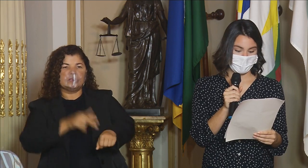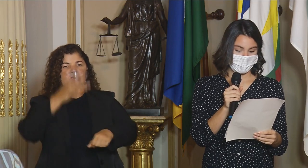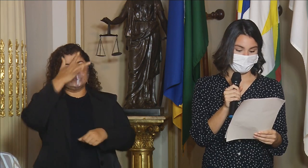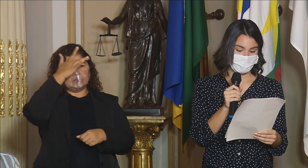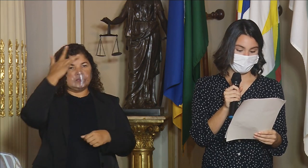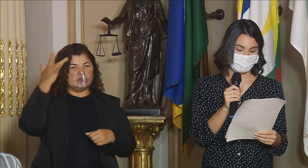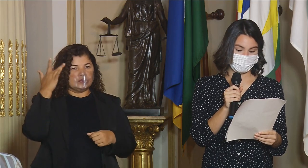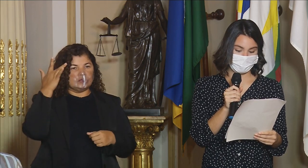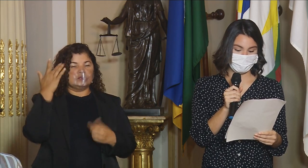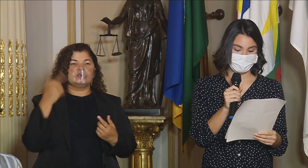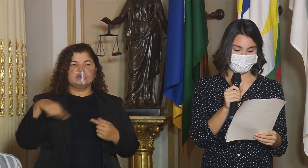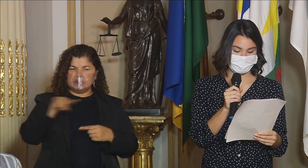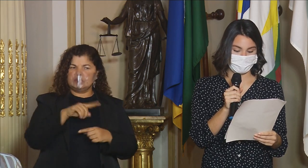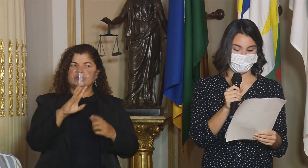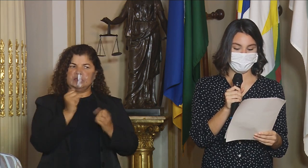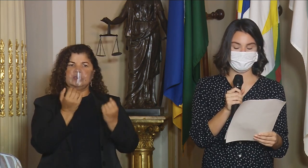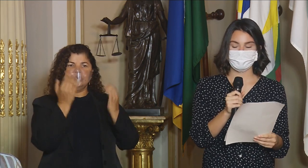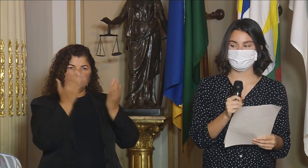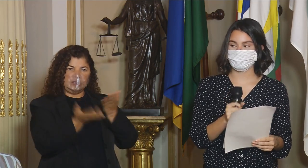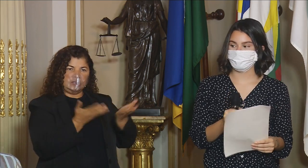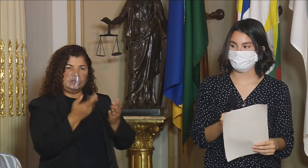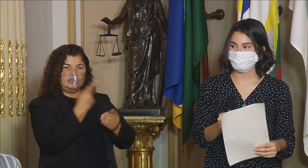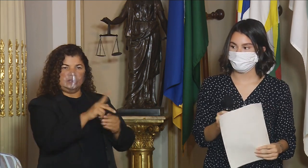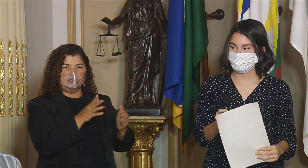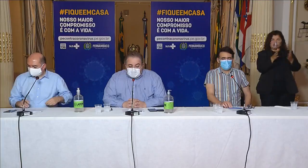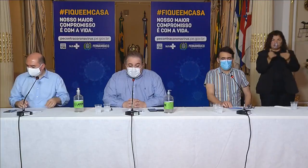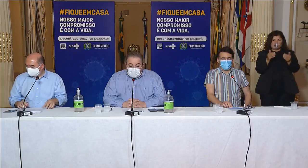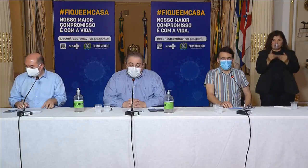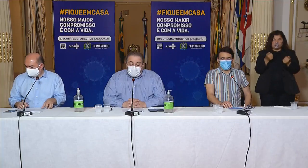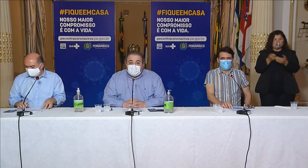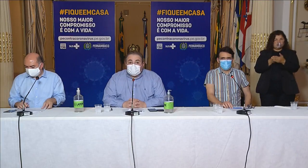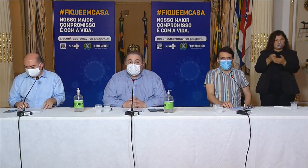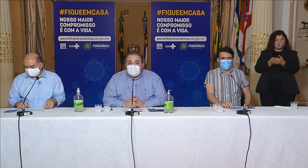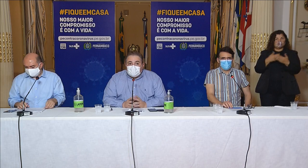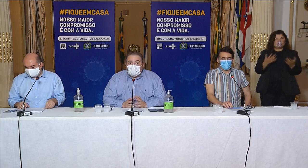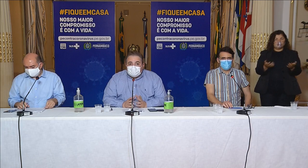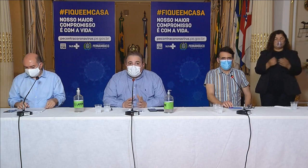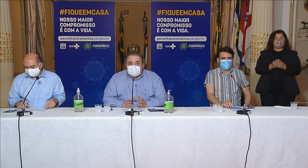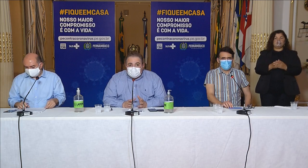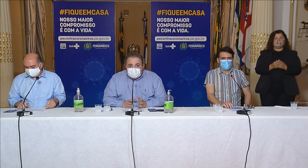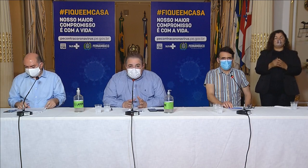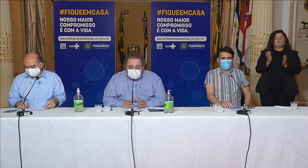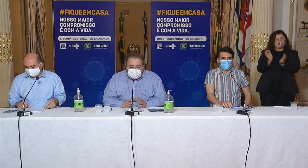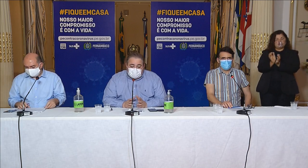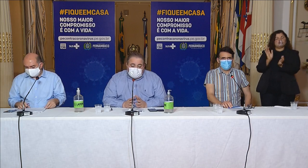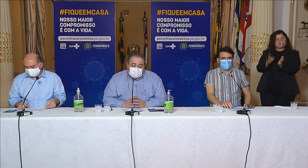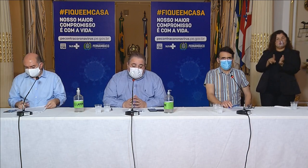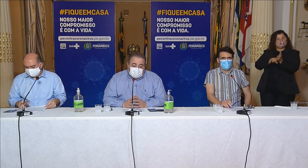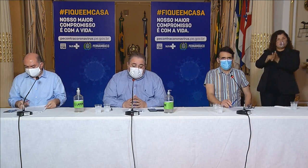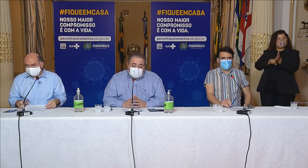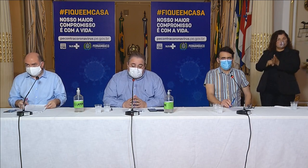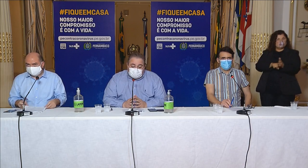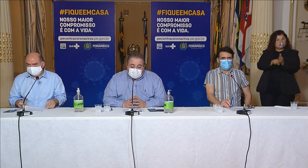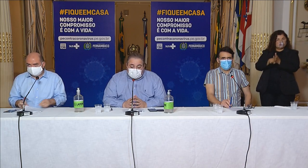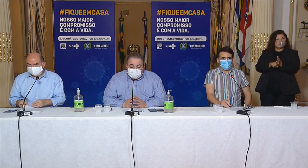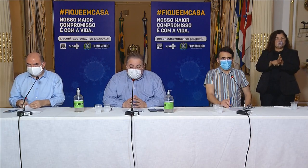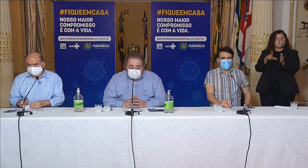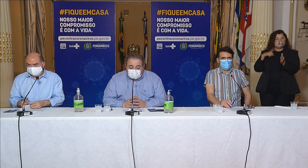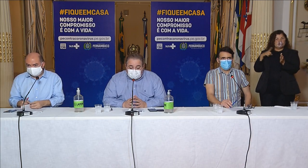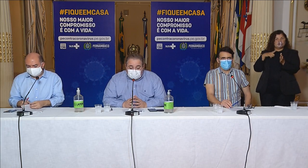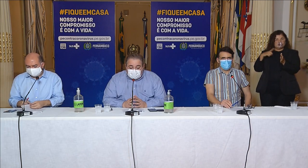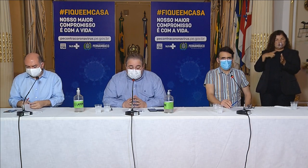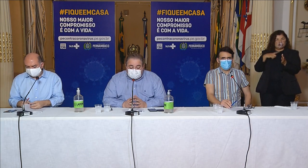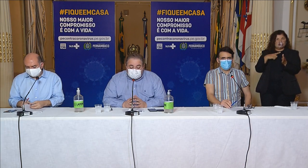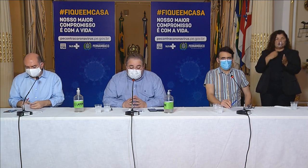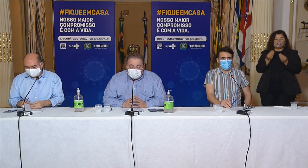pessoas. Vocês vão atender a solicitação? Bom, esse campo ele já existe, né, na nossa plataforma